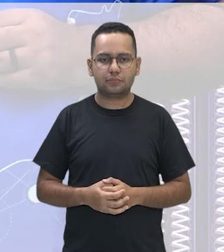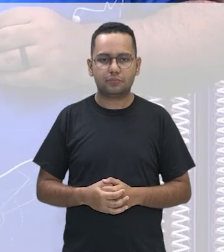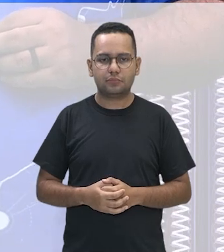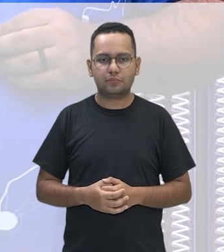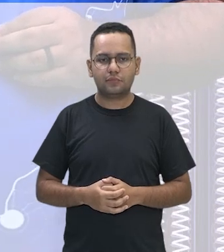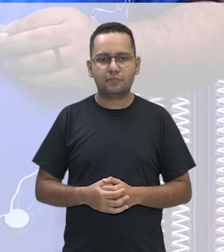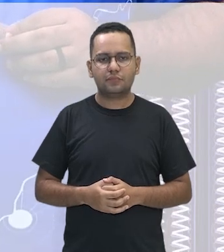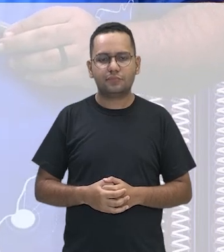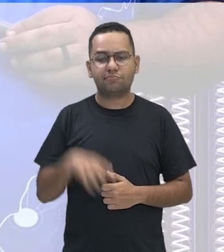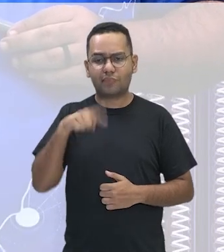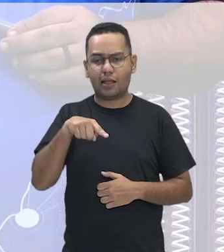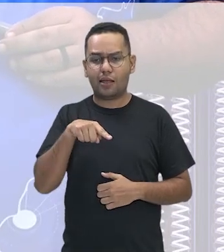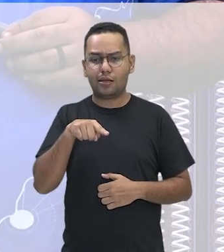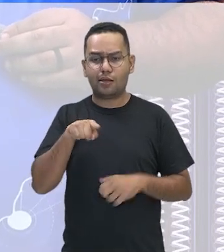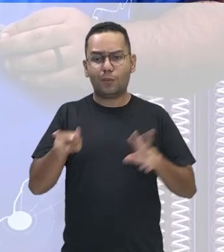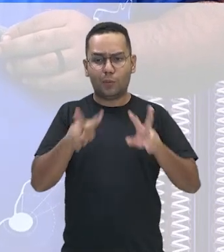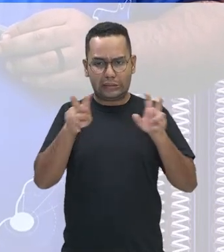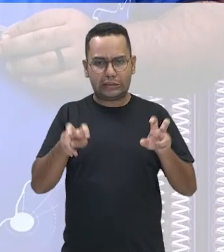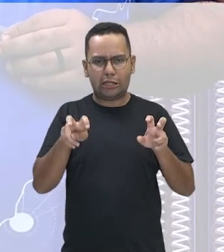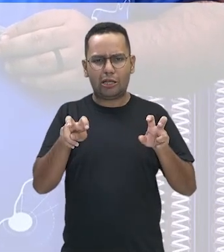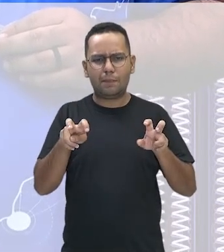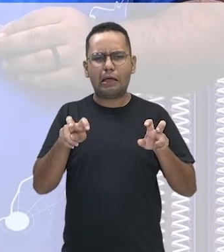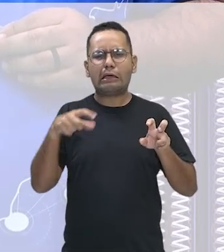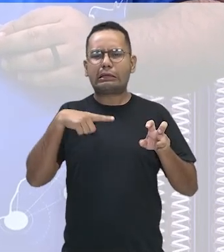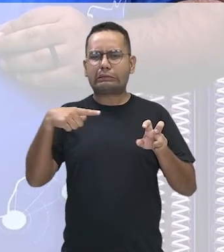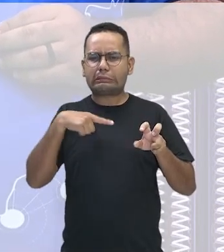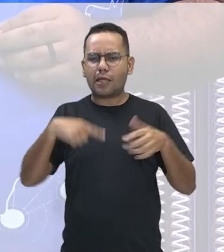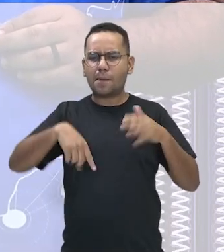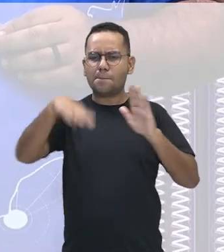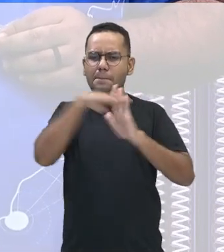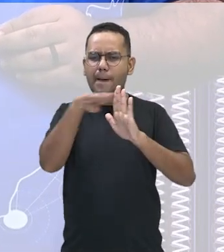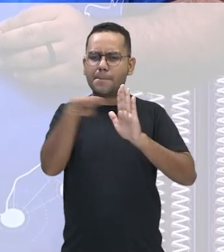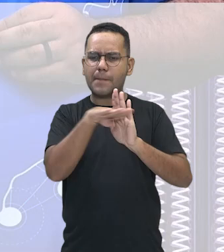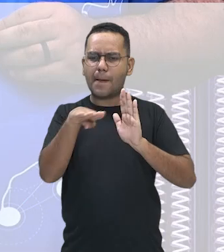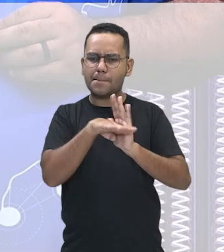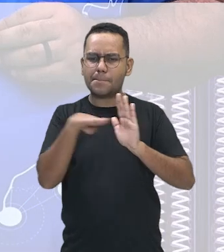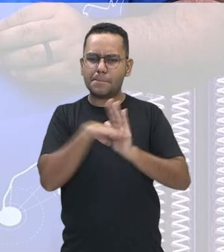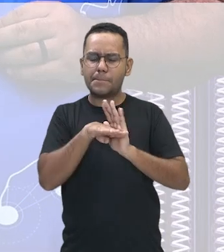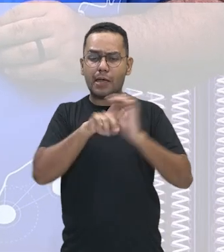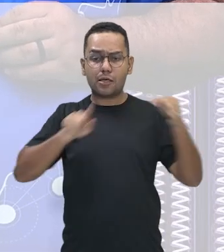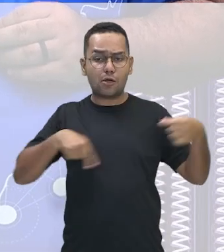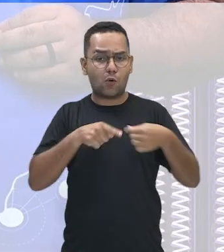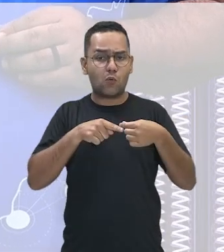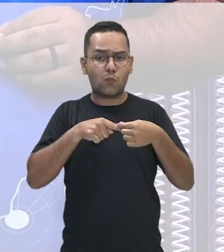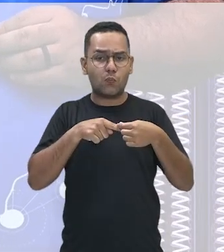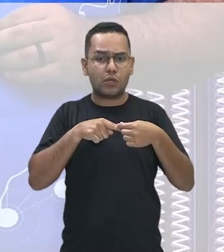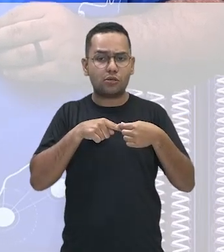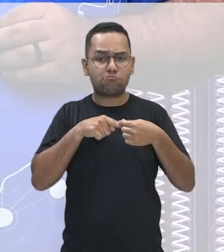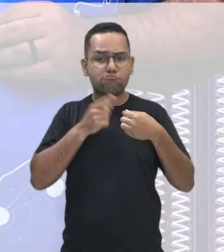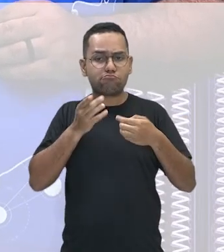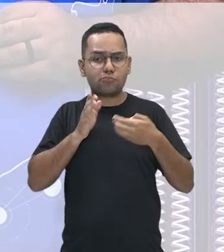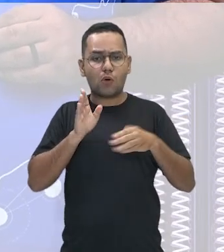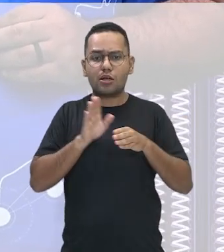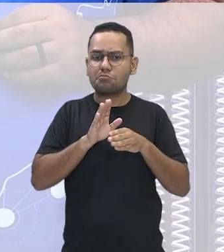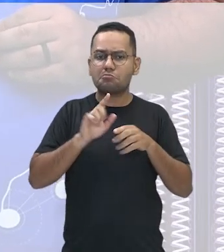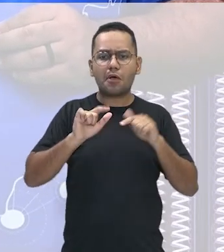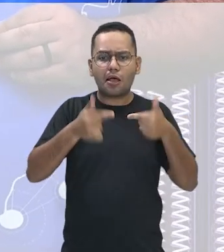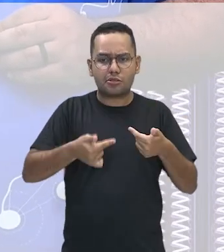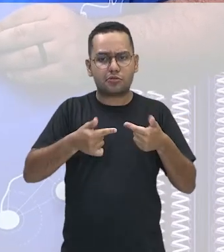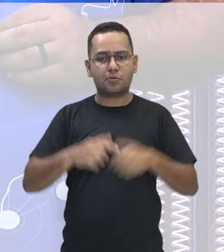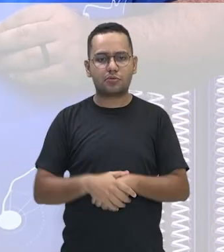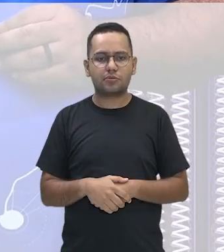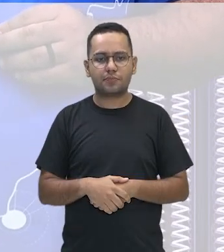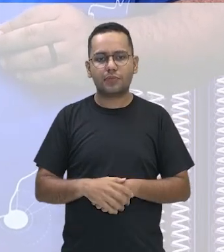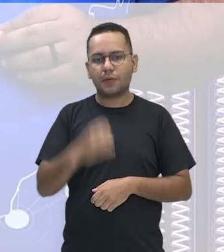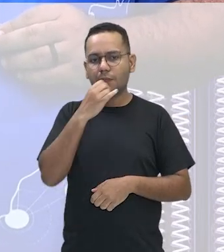que orientam as nossas ações. A dimensão da responsabilidade consigo mesmo, com os outros, a autonomia